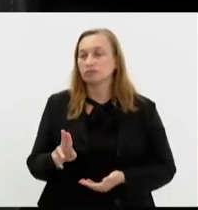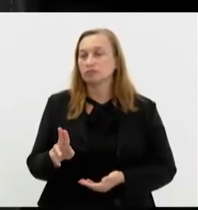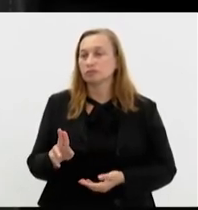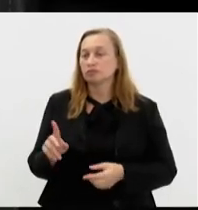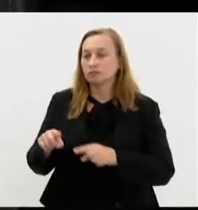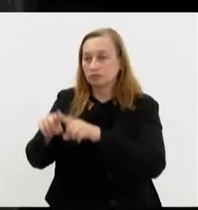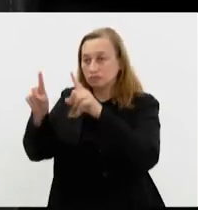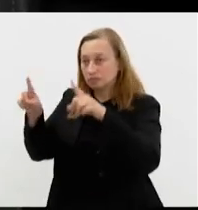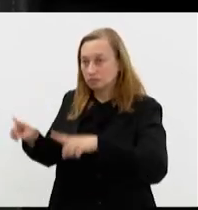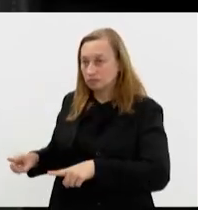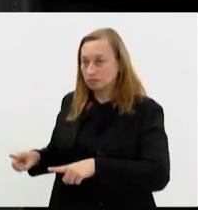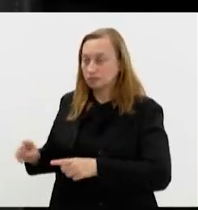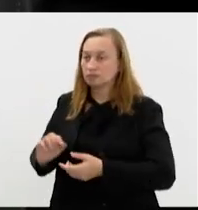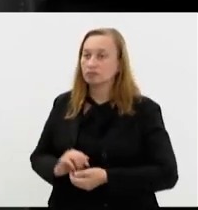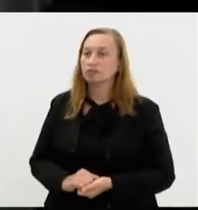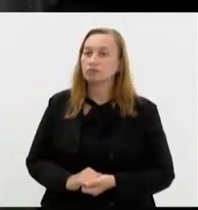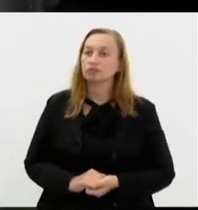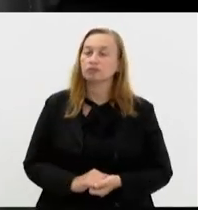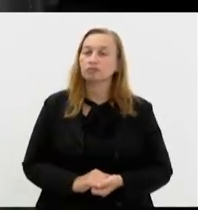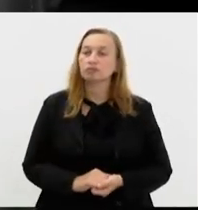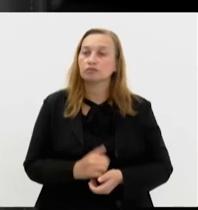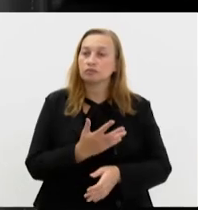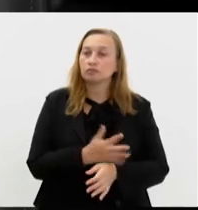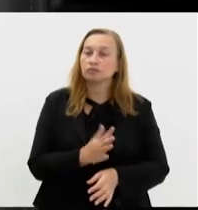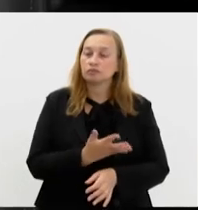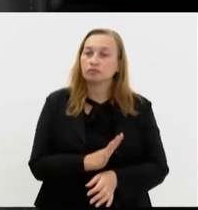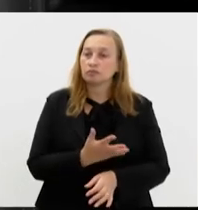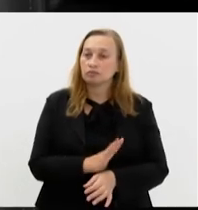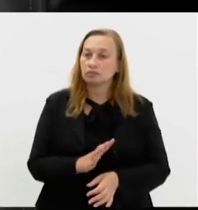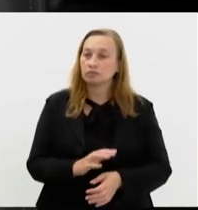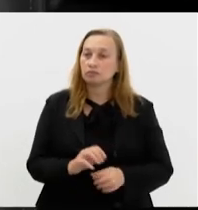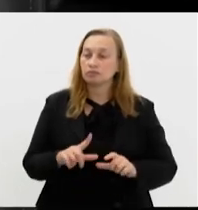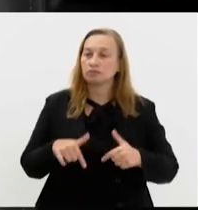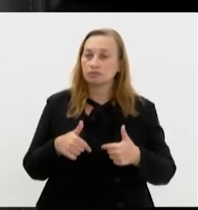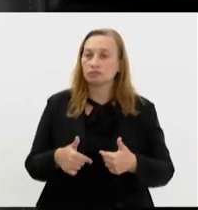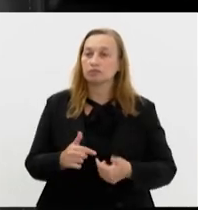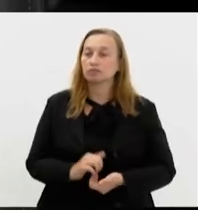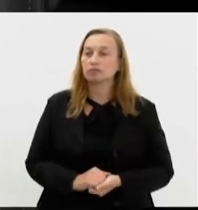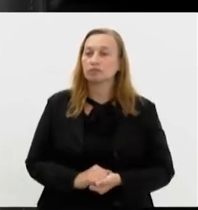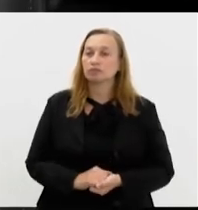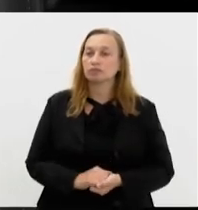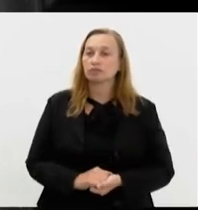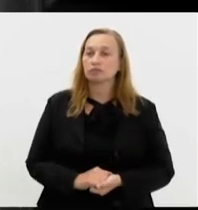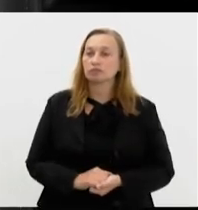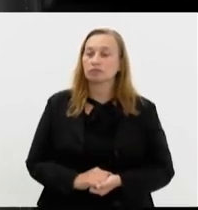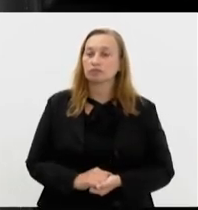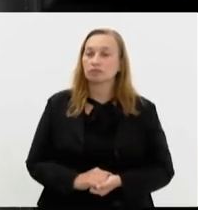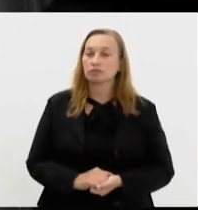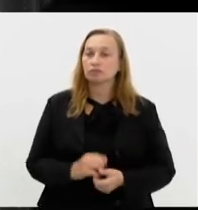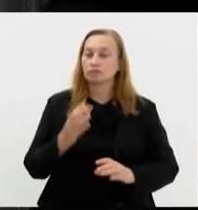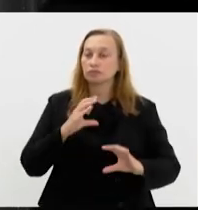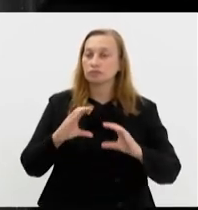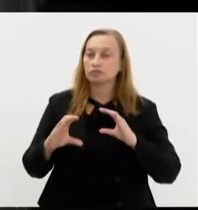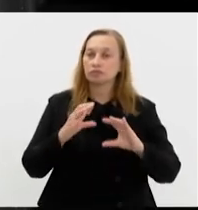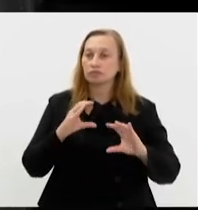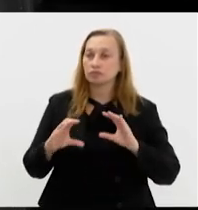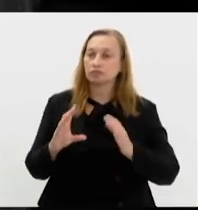servidoras para a prática ou a difusão desses atos sobre comunica